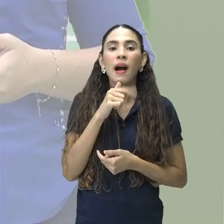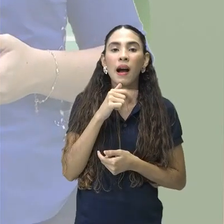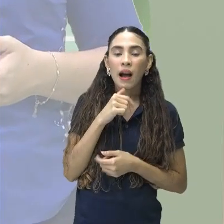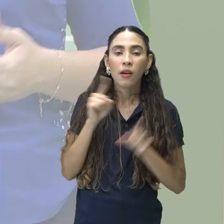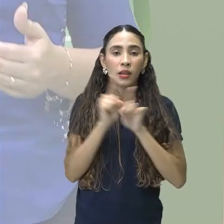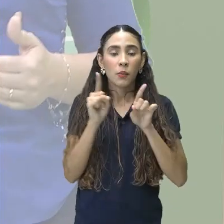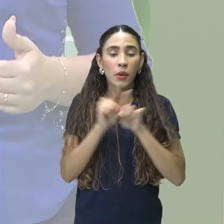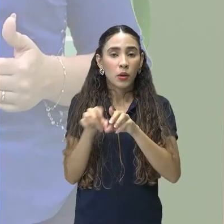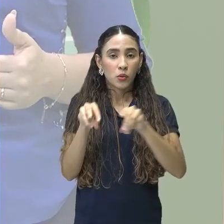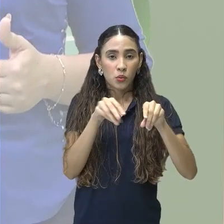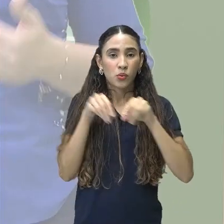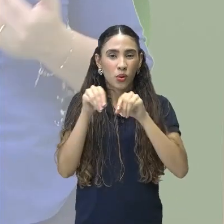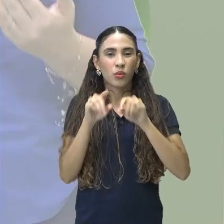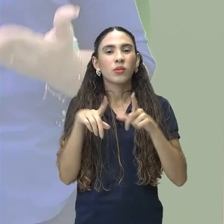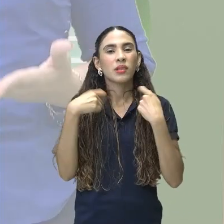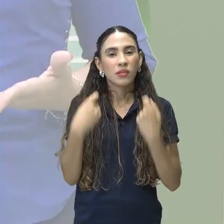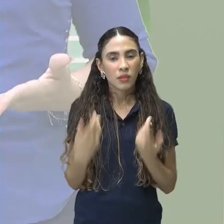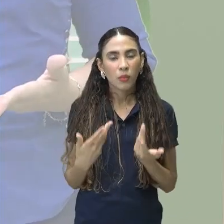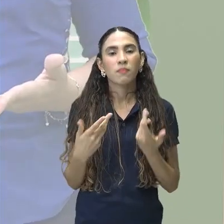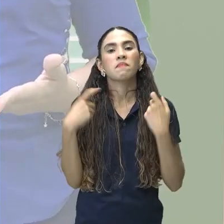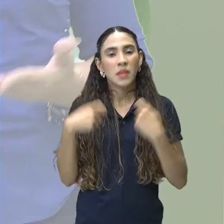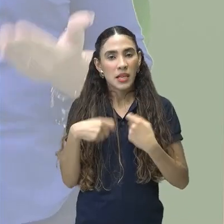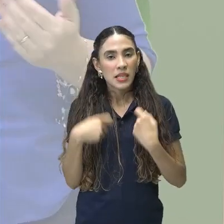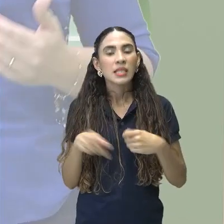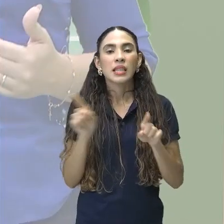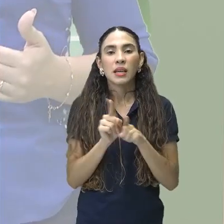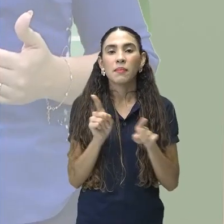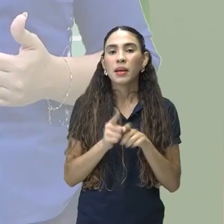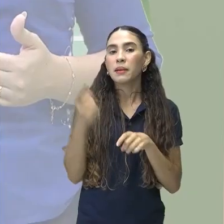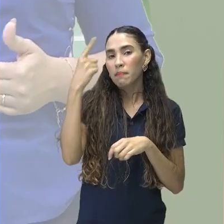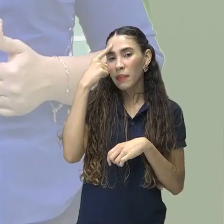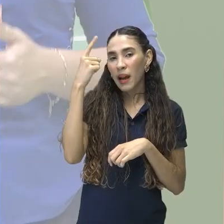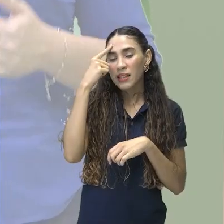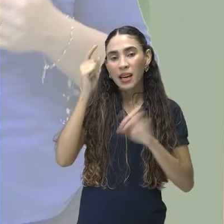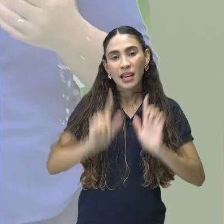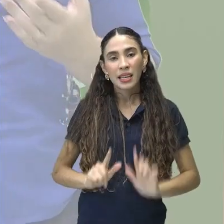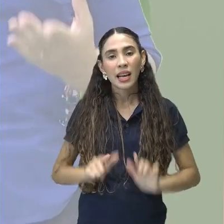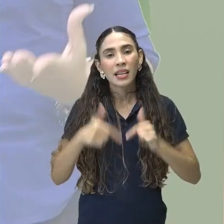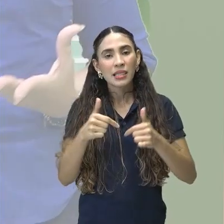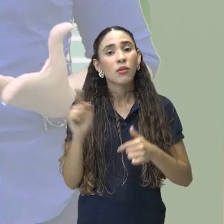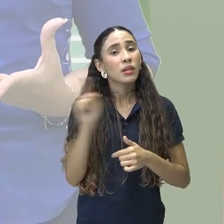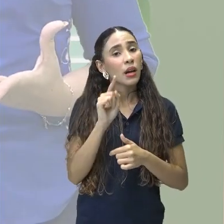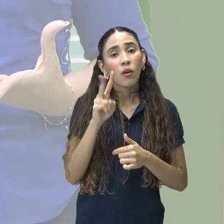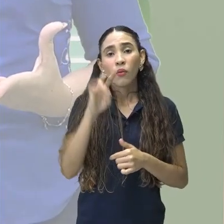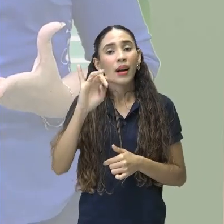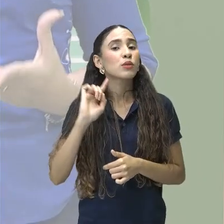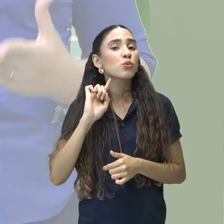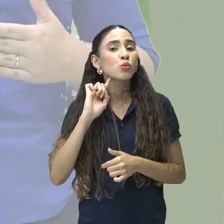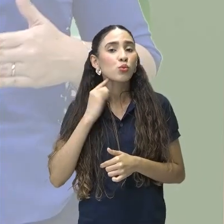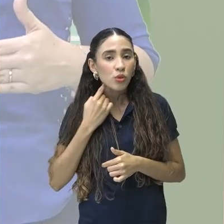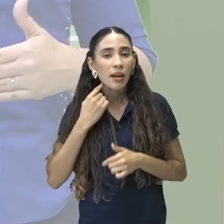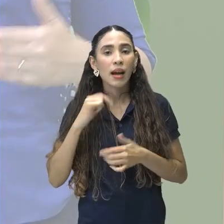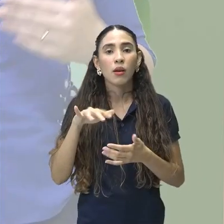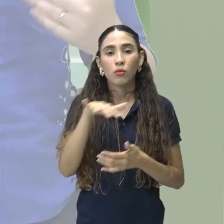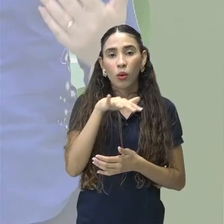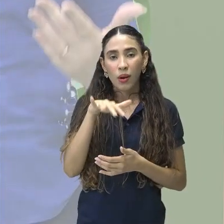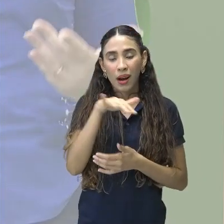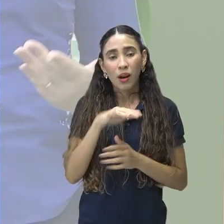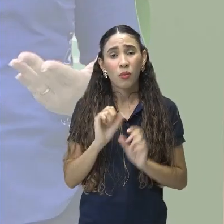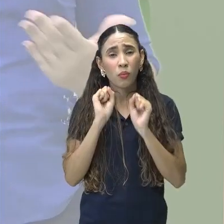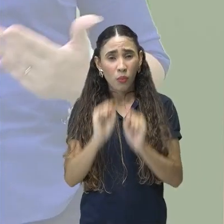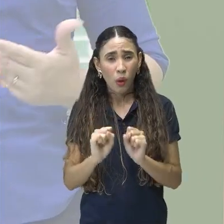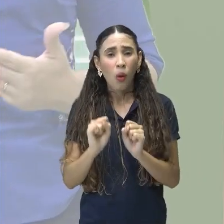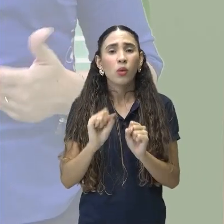do solo. Então, a gente precisa sempre pensar também em atitudes que não vão poluir esses ambientes. A gente pode poluir